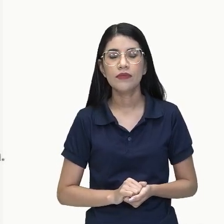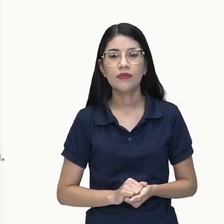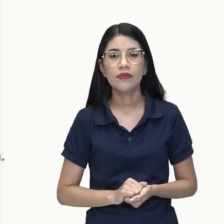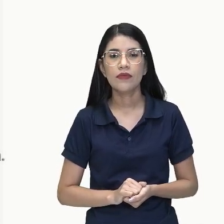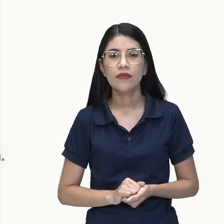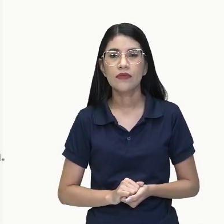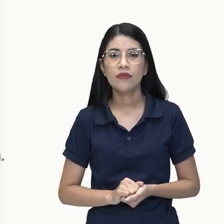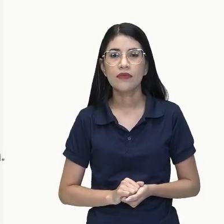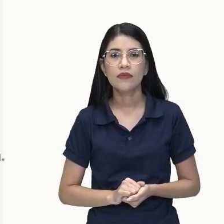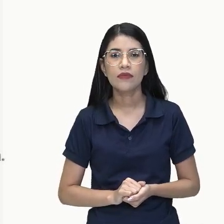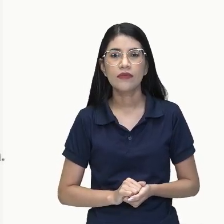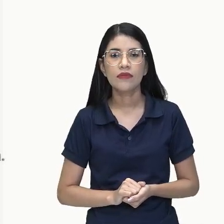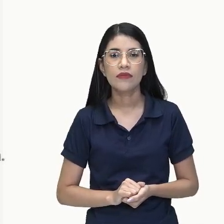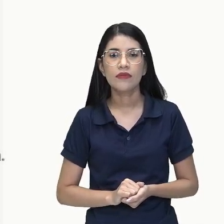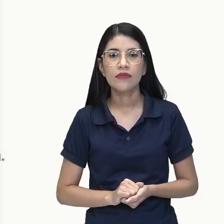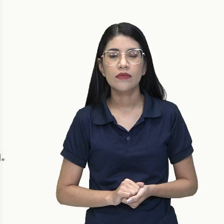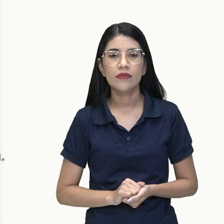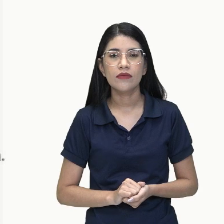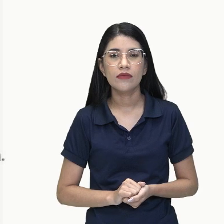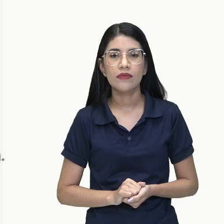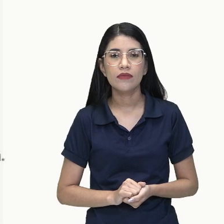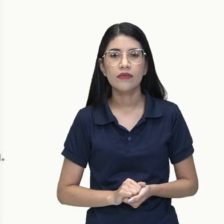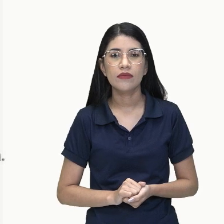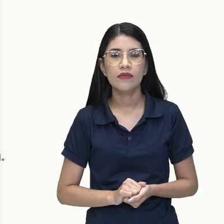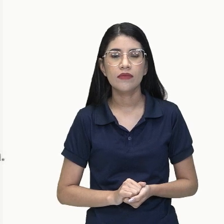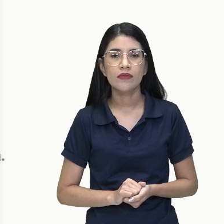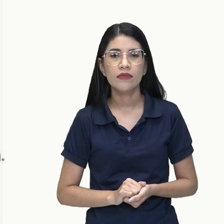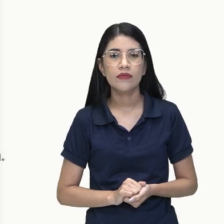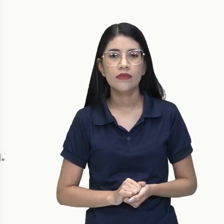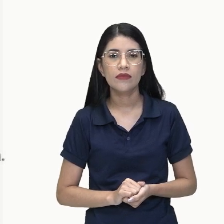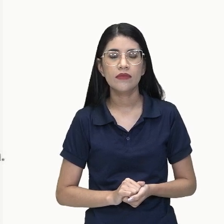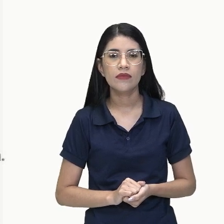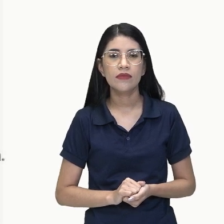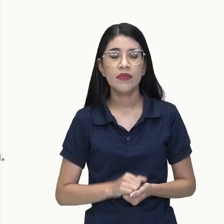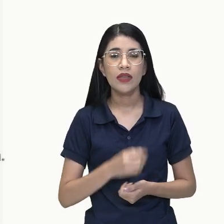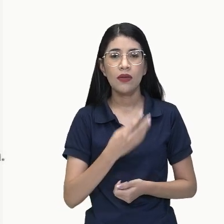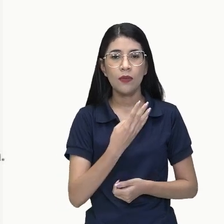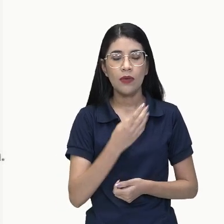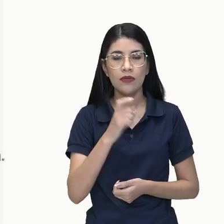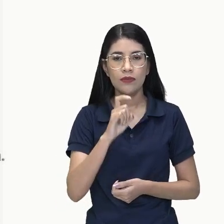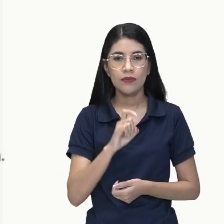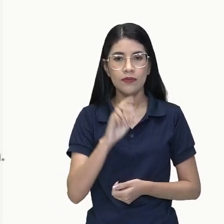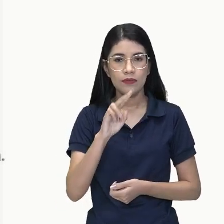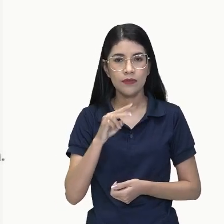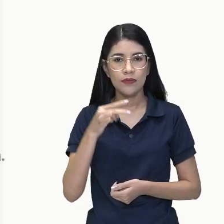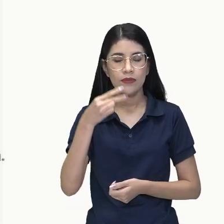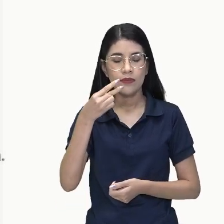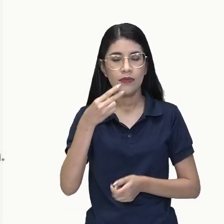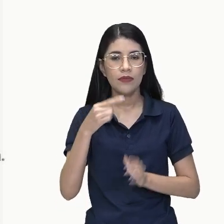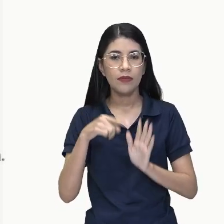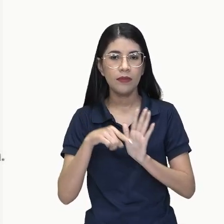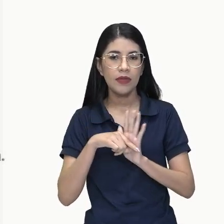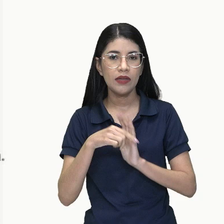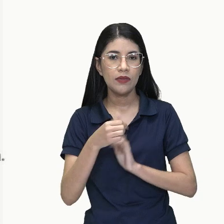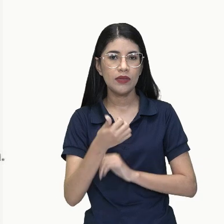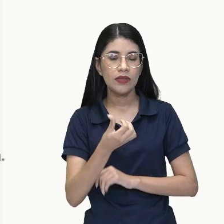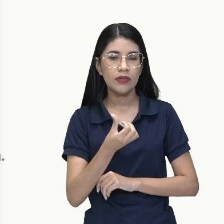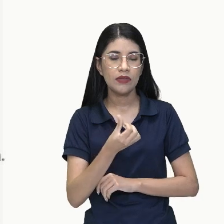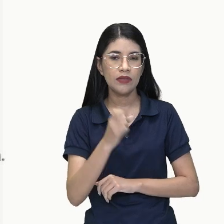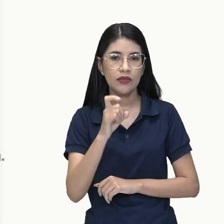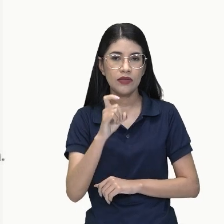deixa eu colocar aqui para cima. Eu tenho 4x ao quadrado menos